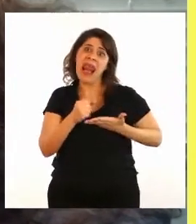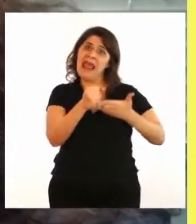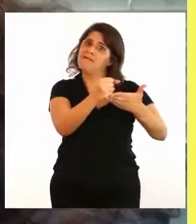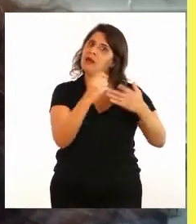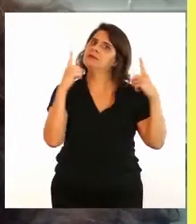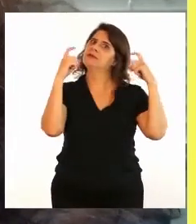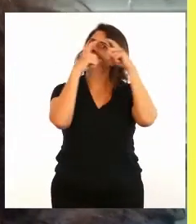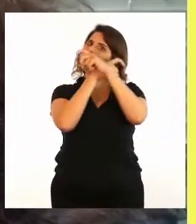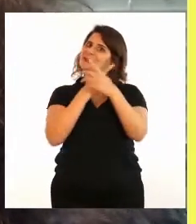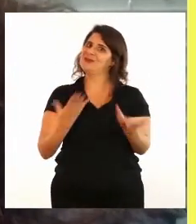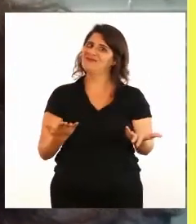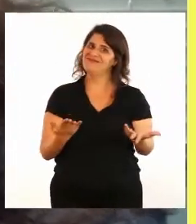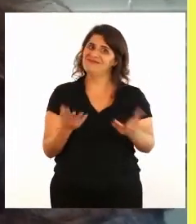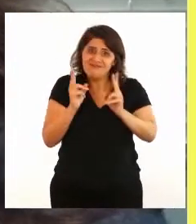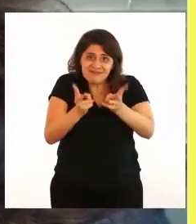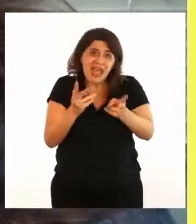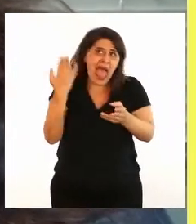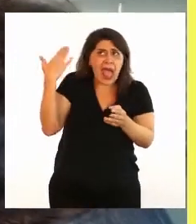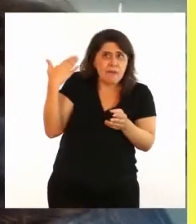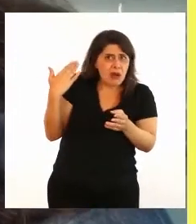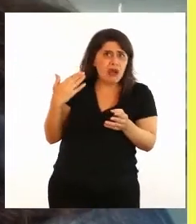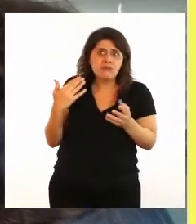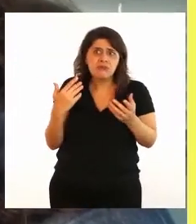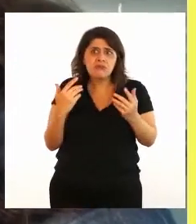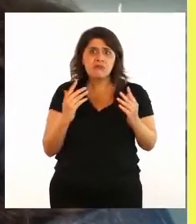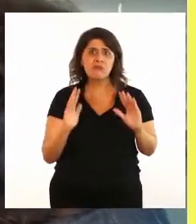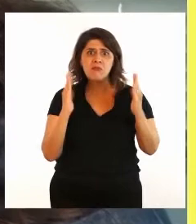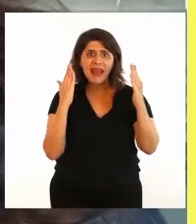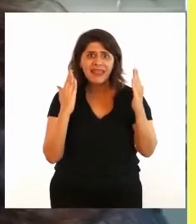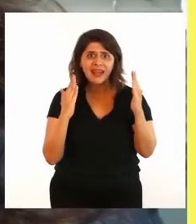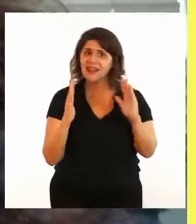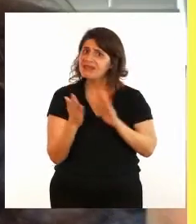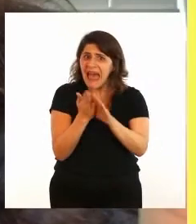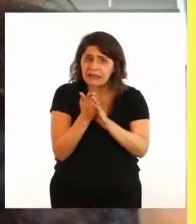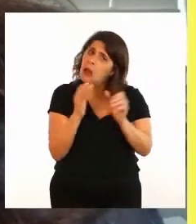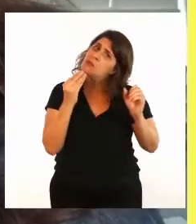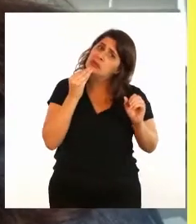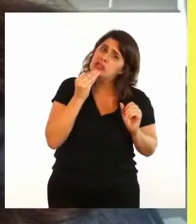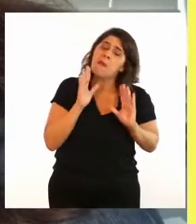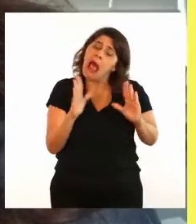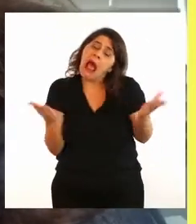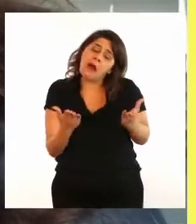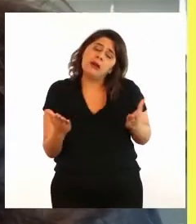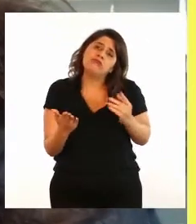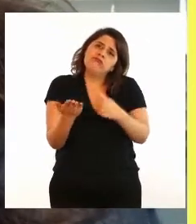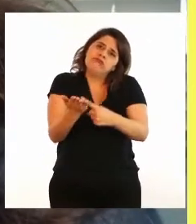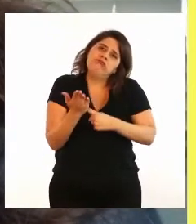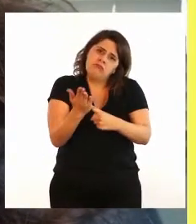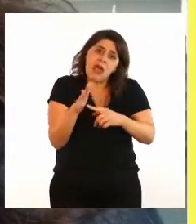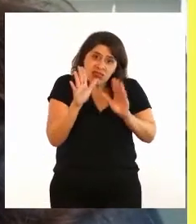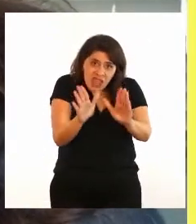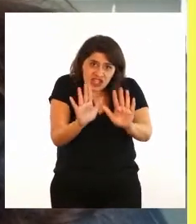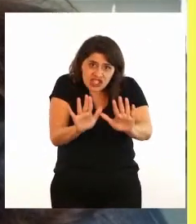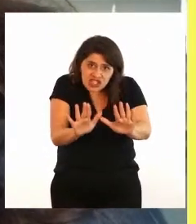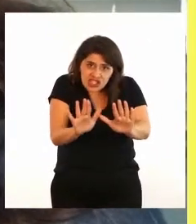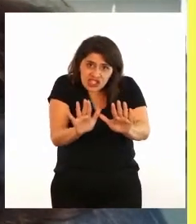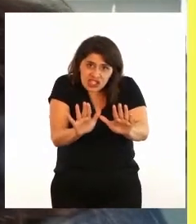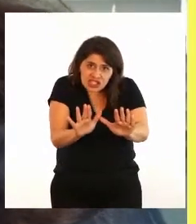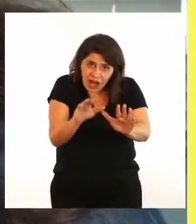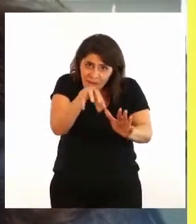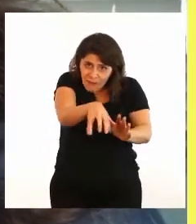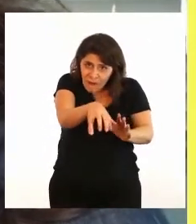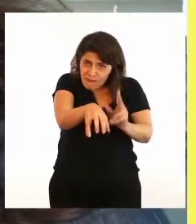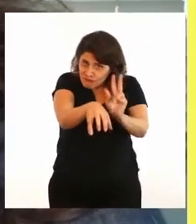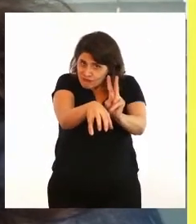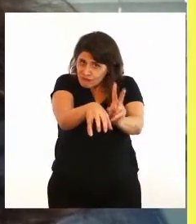ser difícil, mas na época até daria. Mas foi de consenso que ele deveria ficar lá e manter aquele lugar lá. E eu